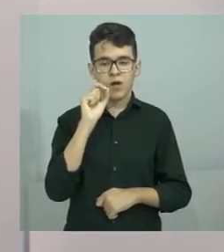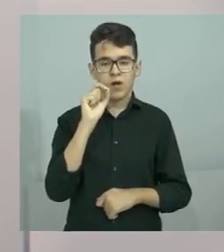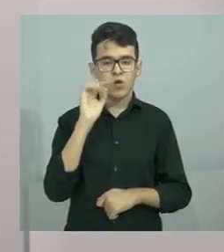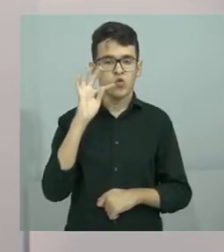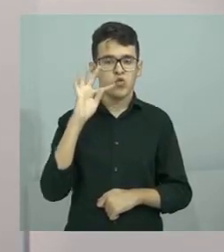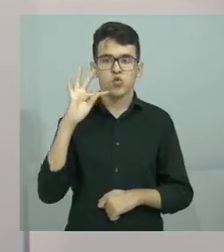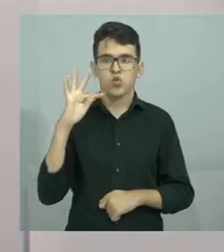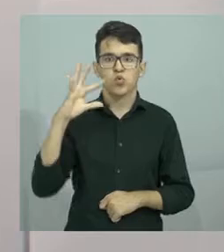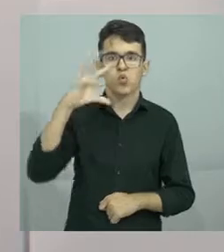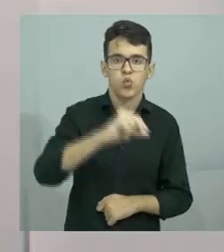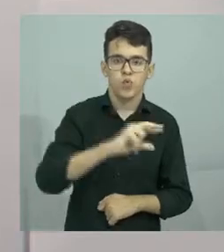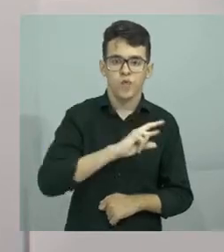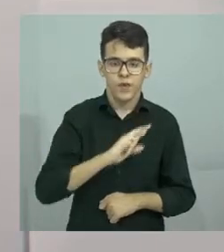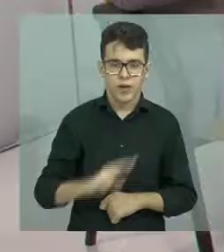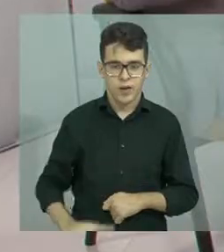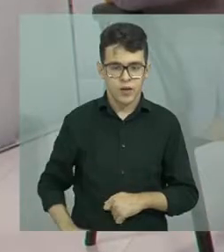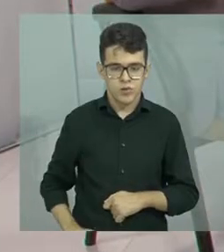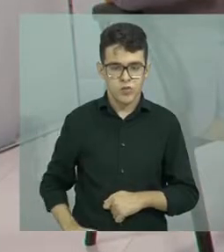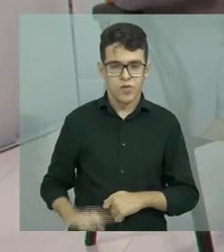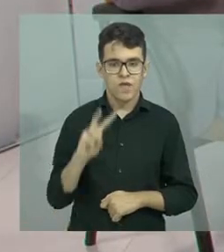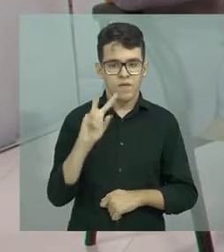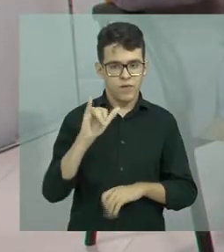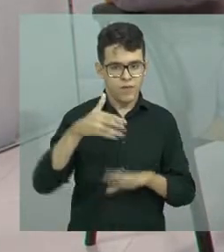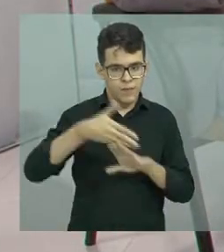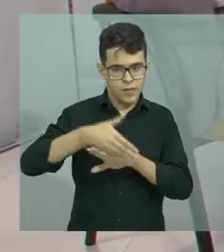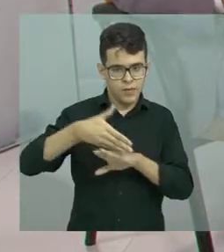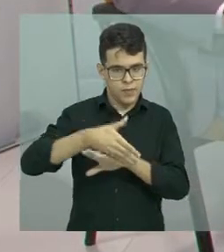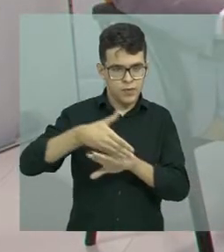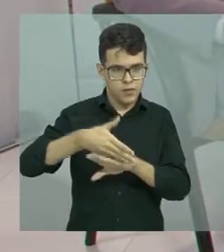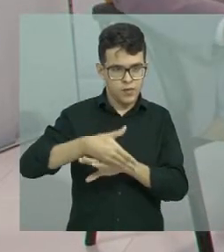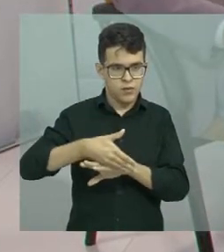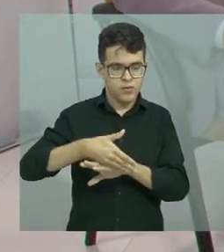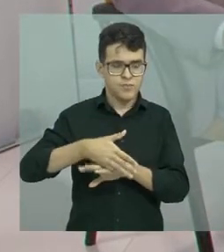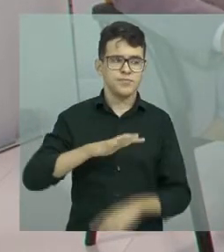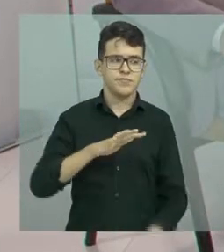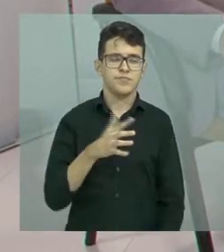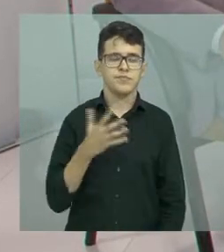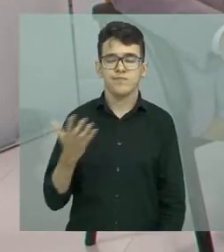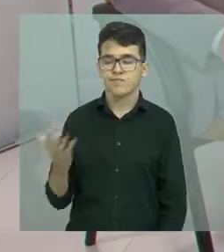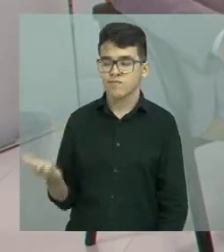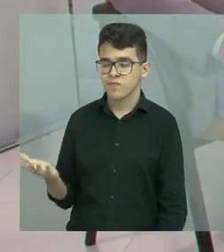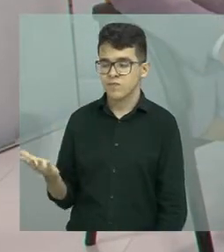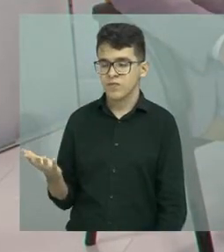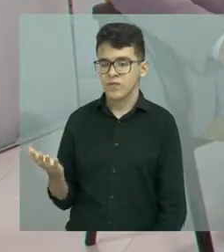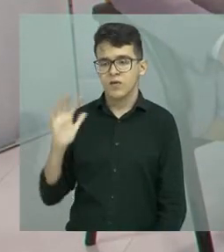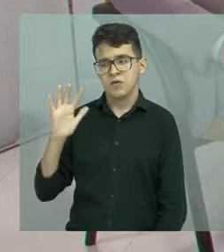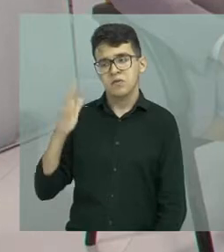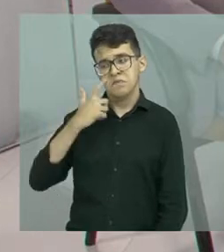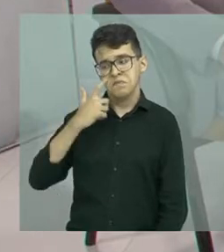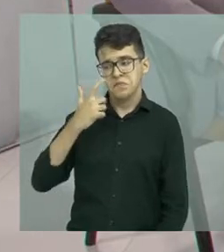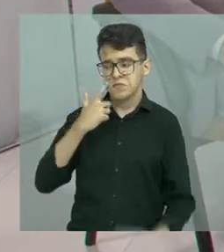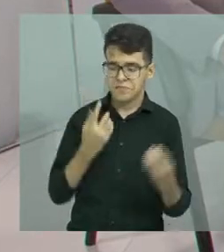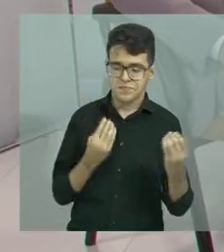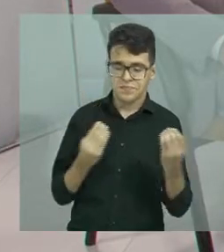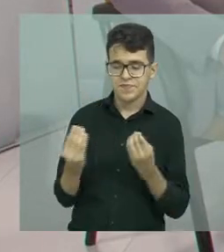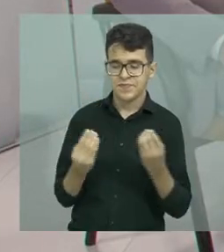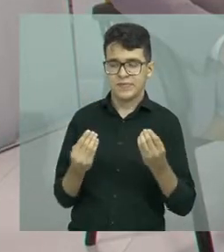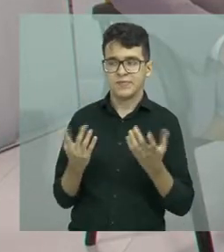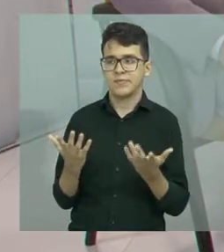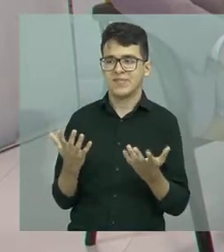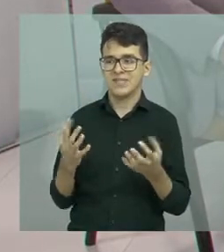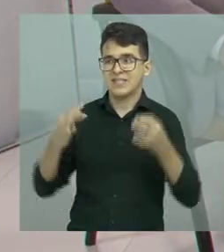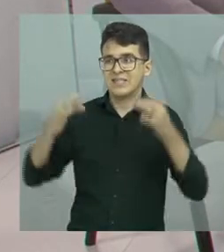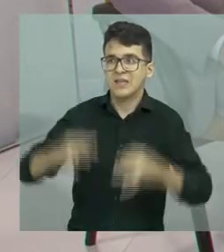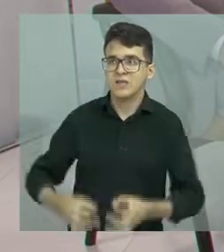de todos os municípios que vão fazer parte do parlamento. Isso está em pauta ainda, na verdade. Está em estudo qual seria o